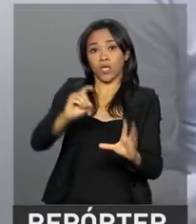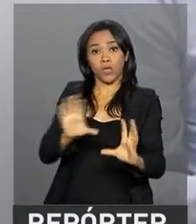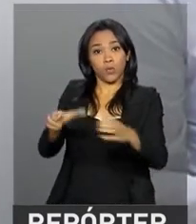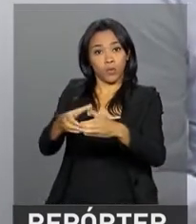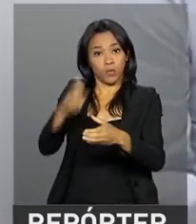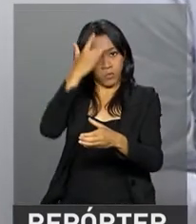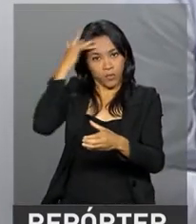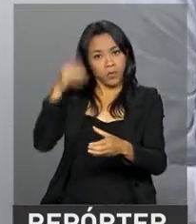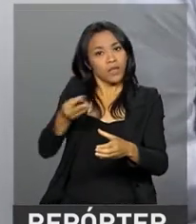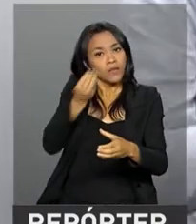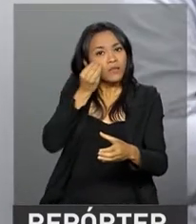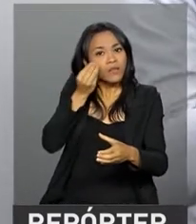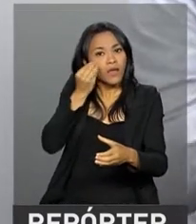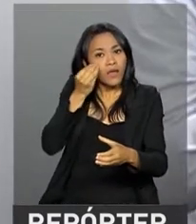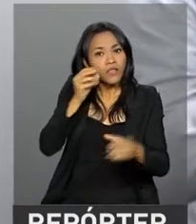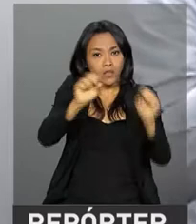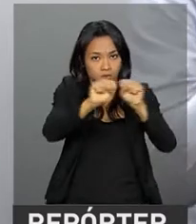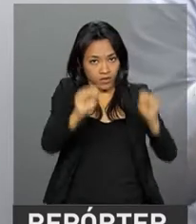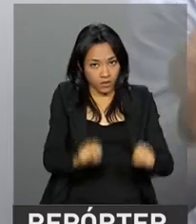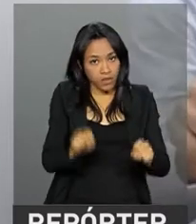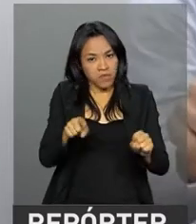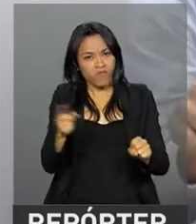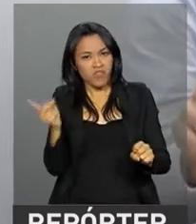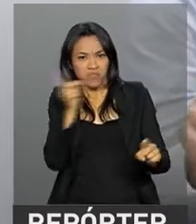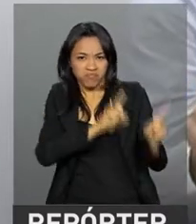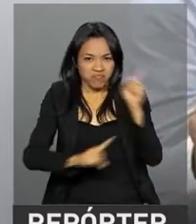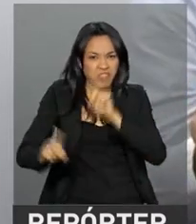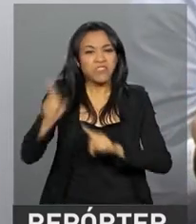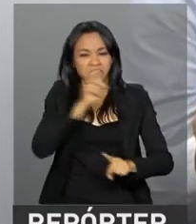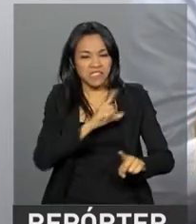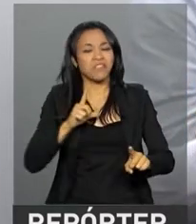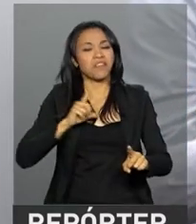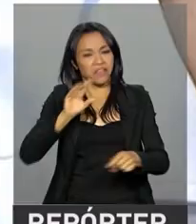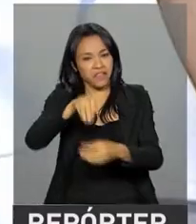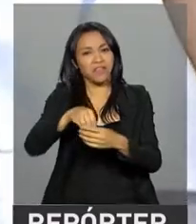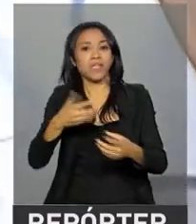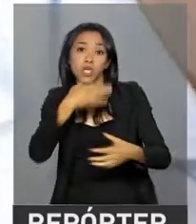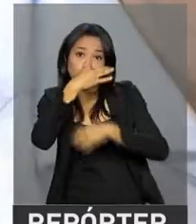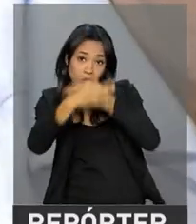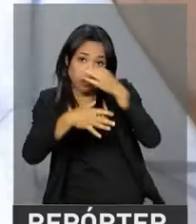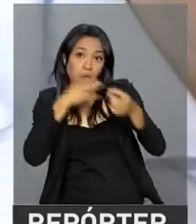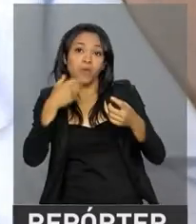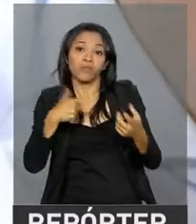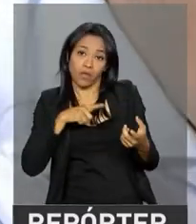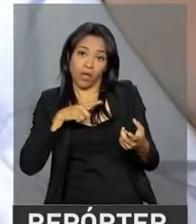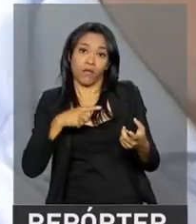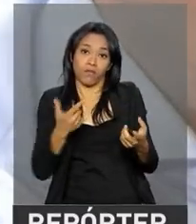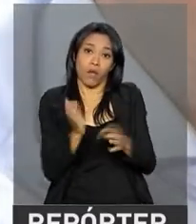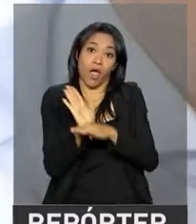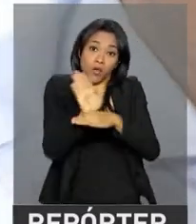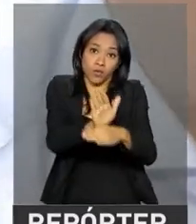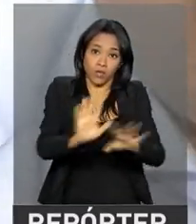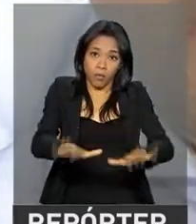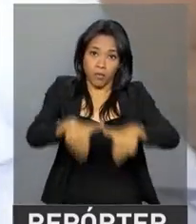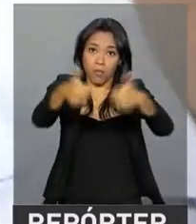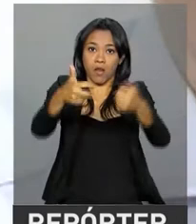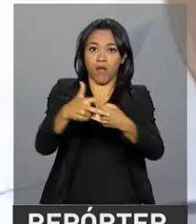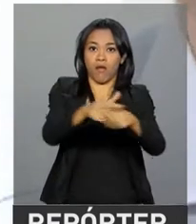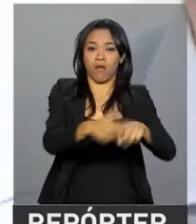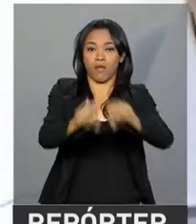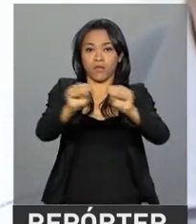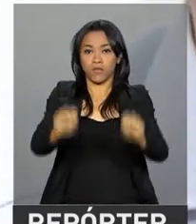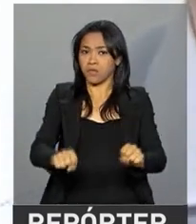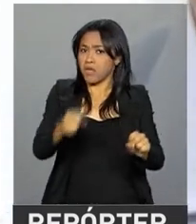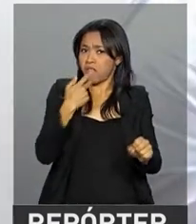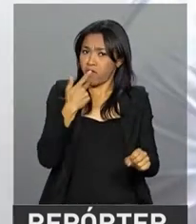testa o e social deficiências foram encontradas e melhorias sugeridas para ele o funcionamento da plataforma não terá